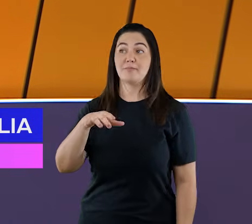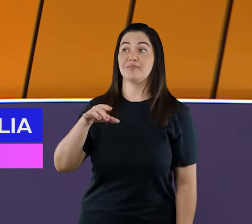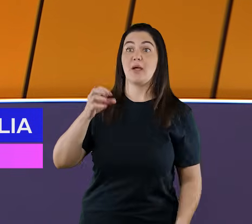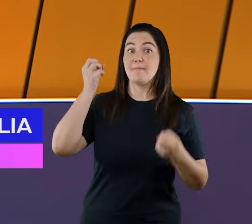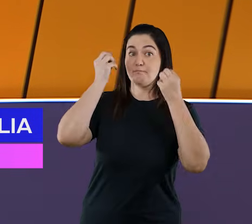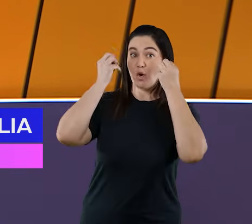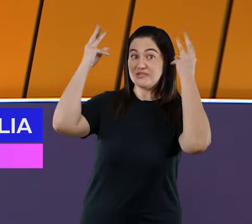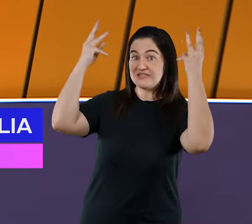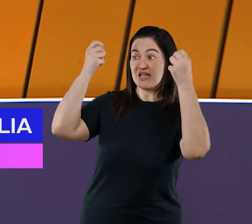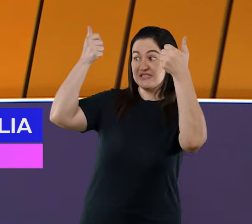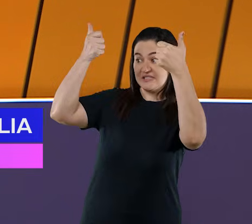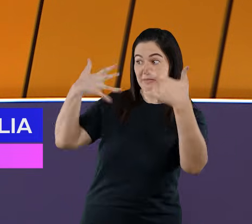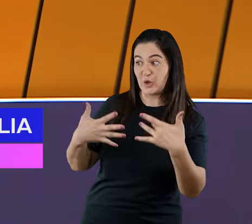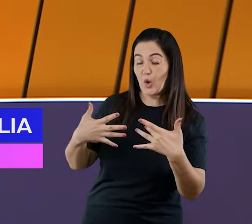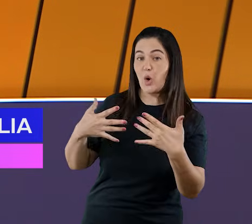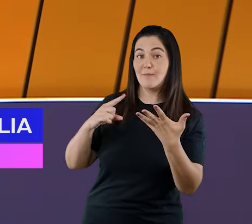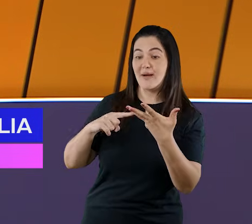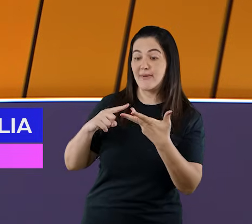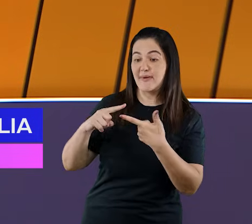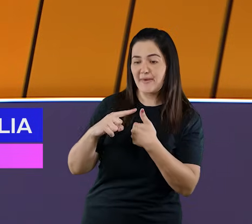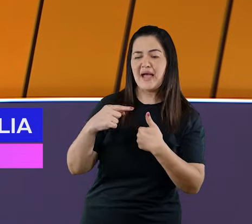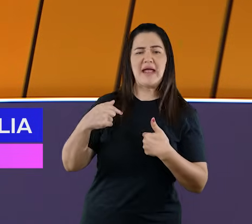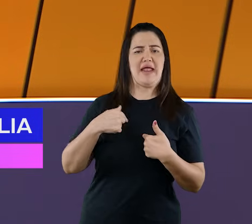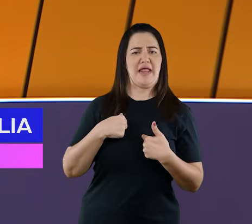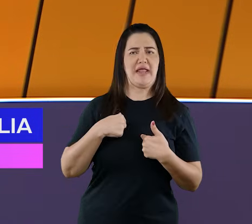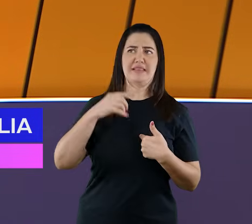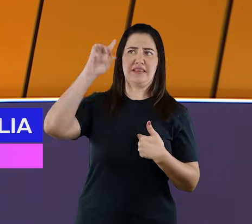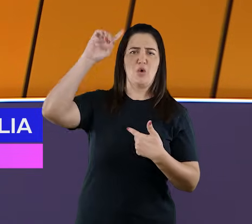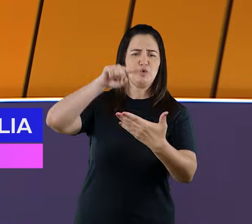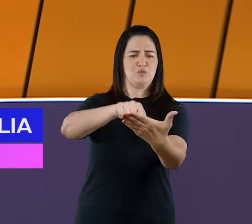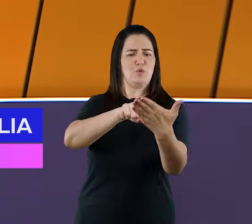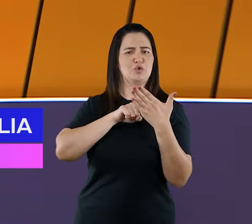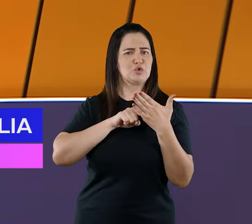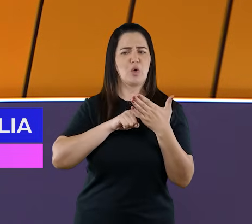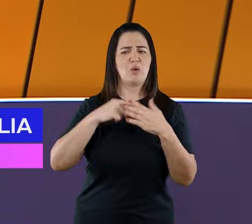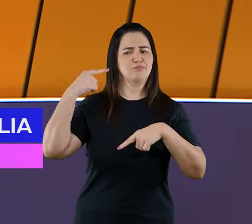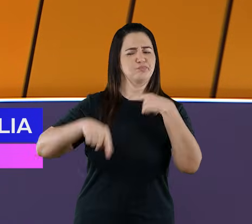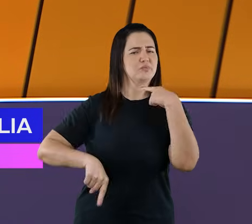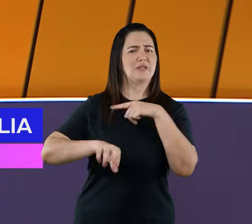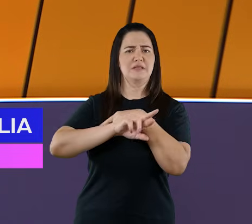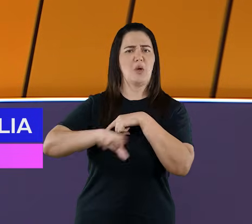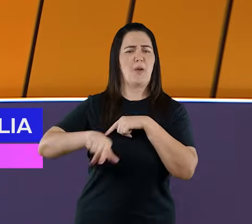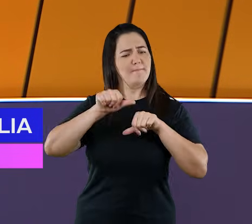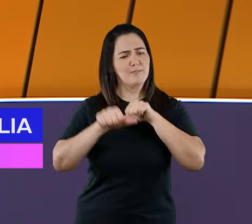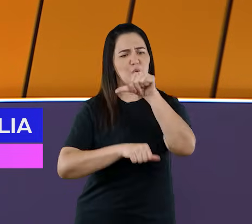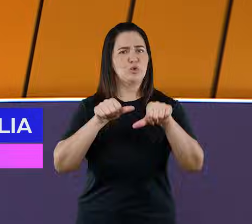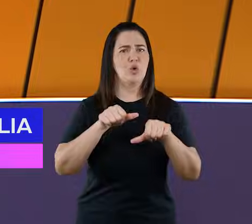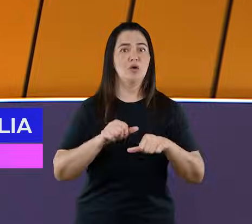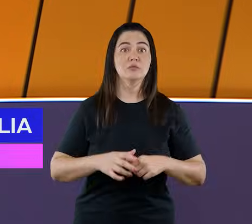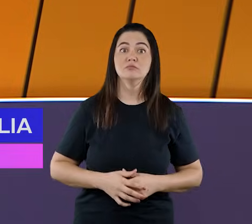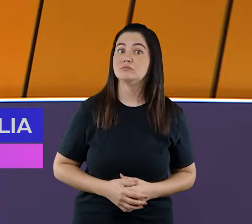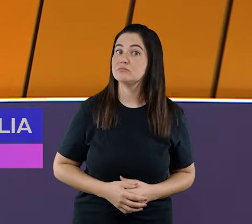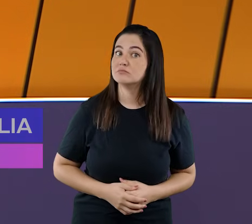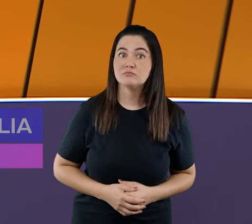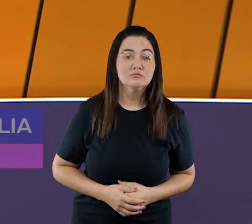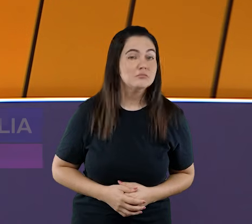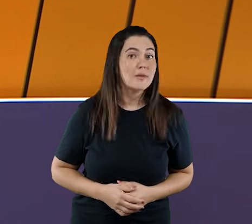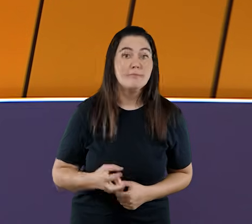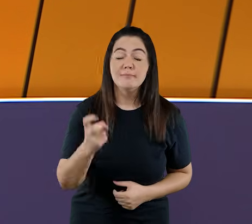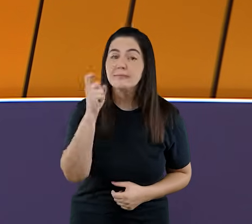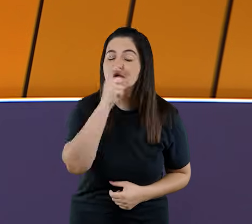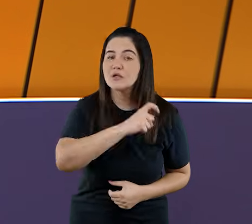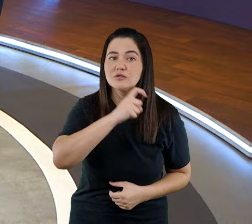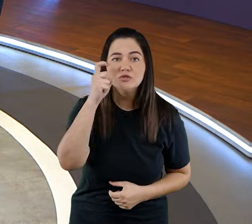um profeta verdadeiro. Porque os profetas, eles estão sempre em acordo. É exatamente isso que a Bíblia está